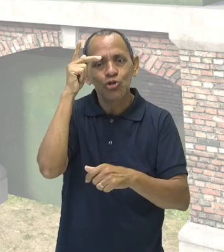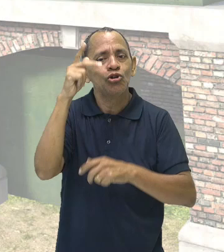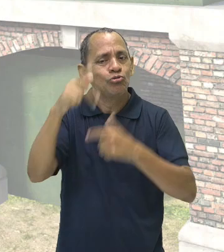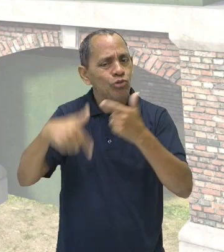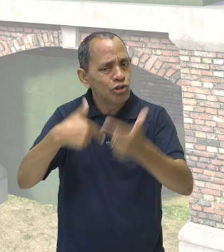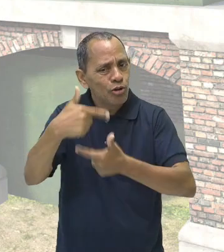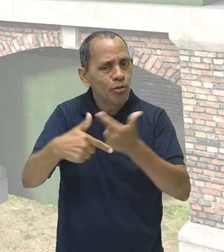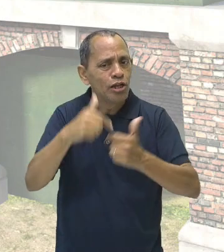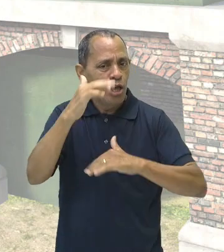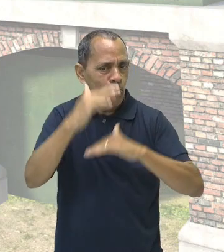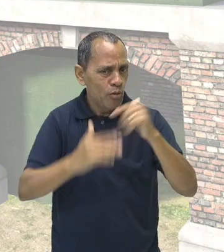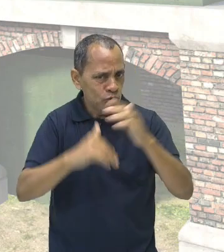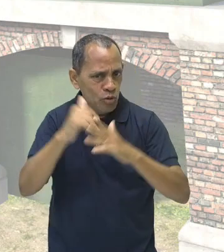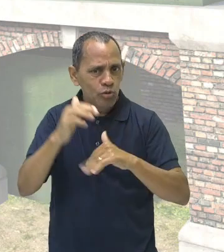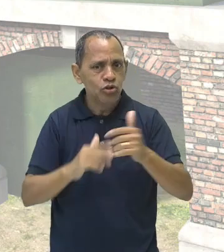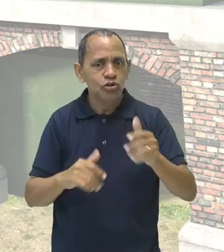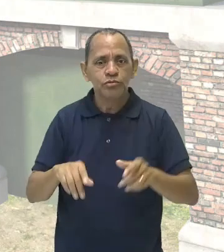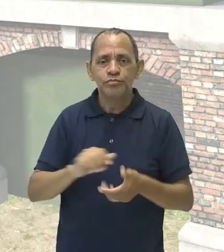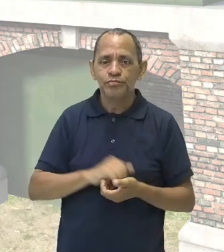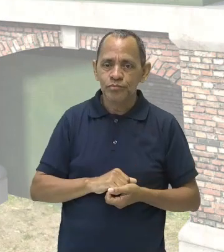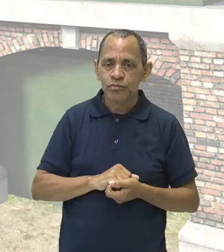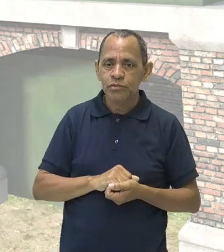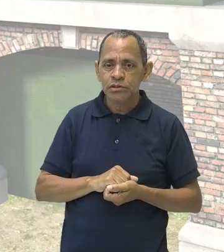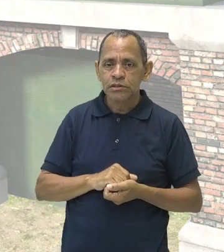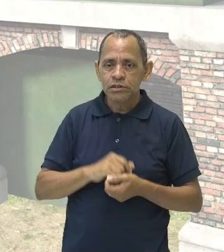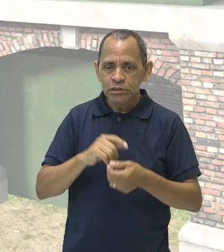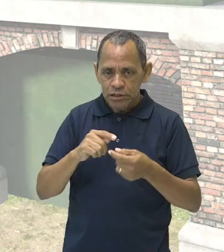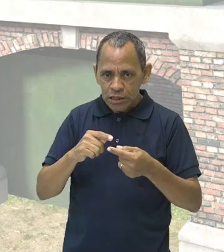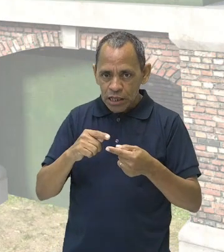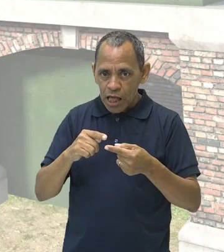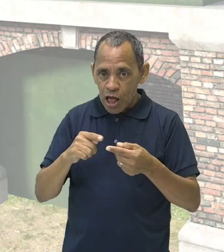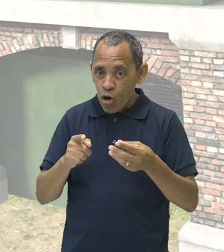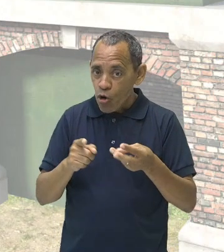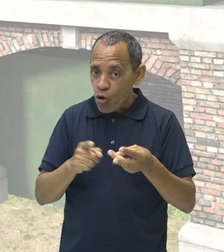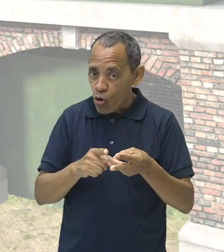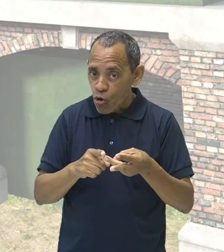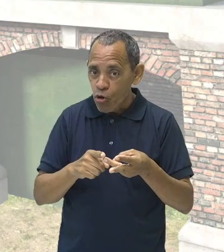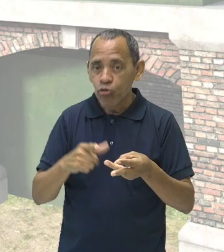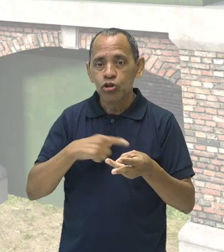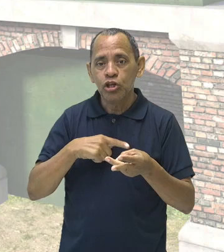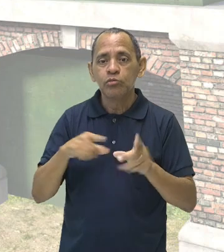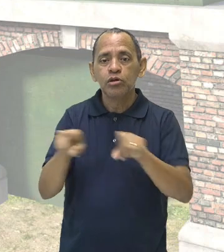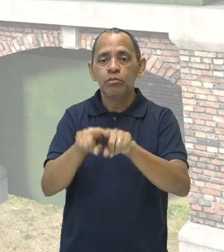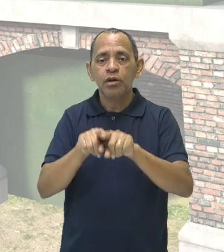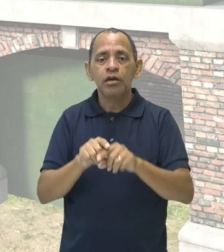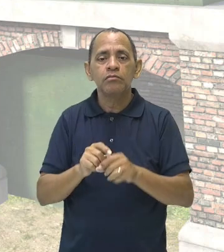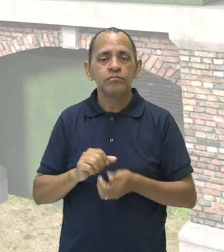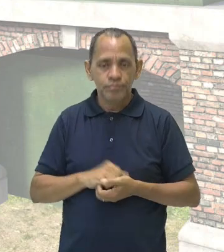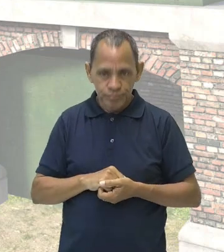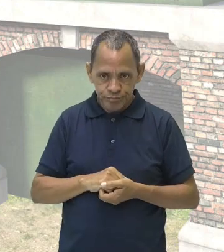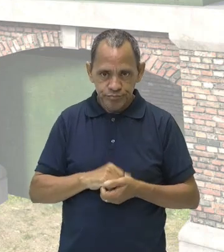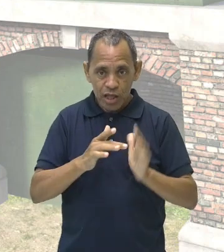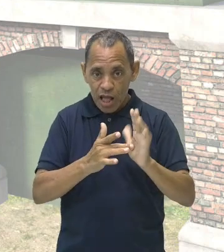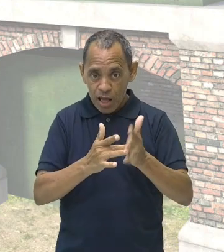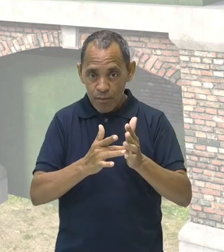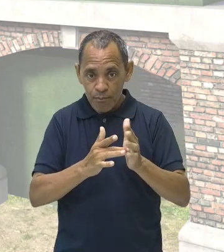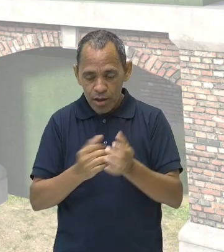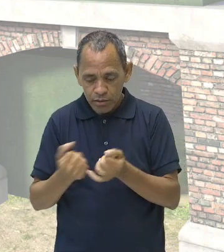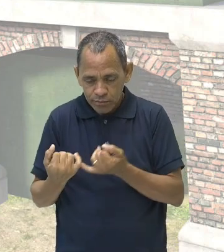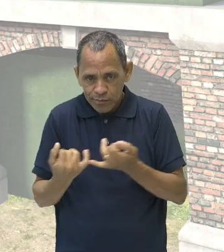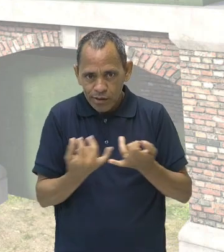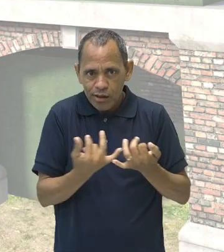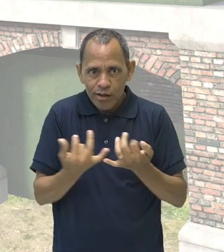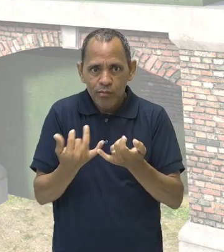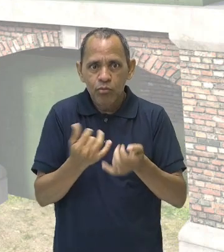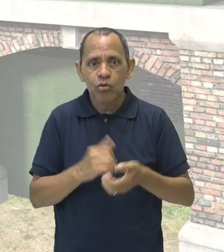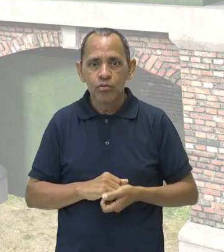especializada. E, por fim, nós temos aqui a máquina a vapor de James Watt, que foi